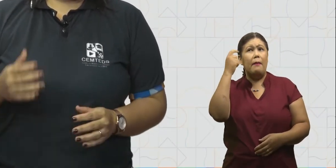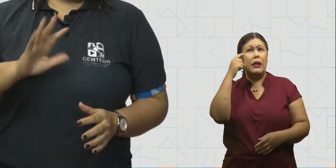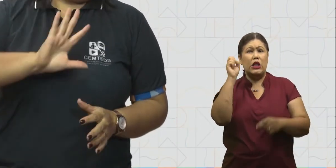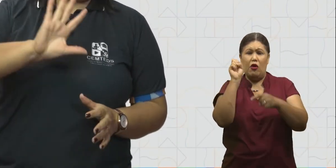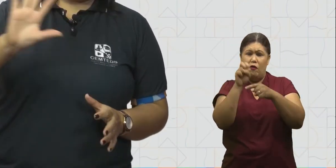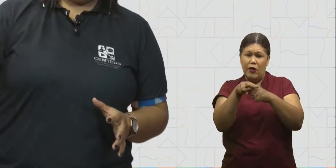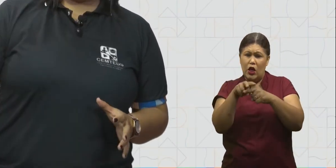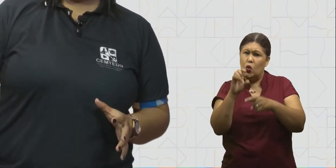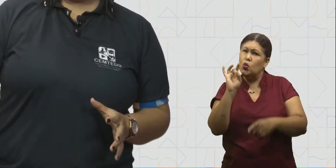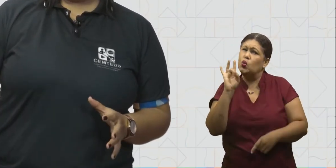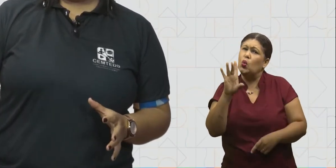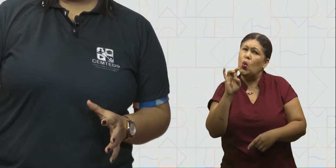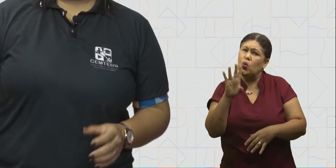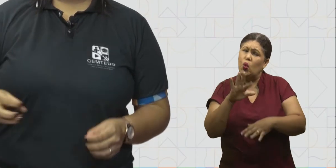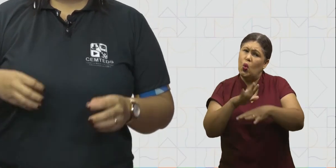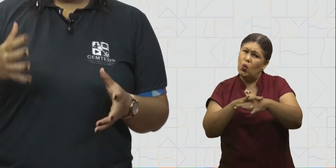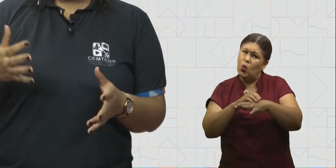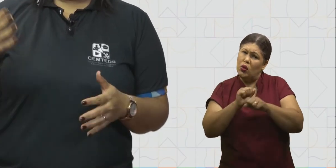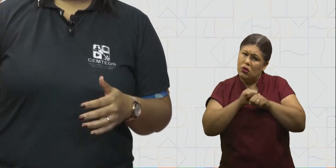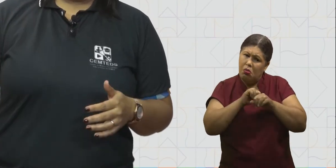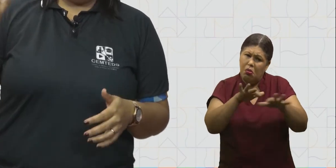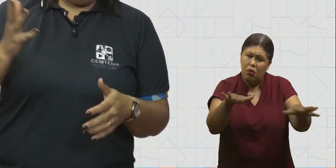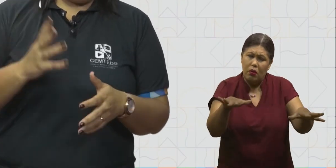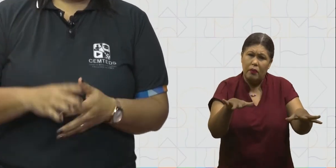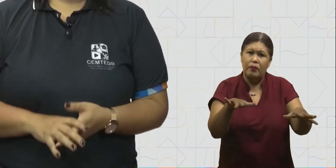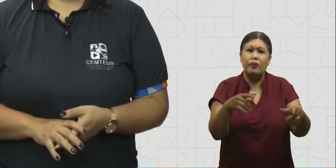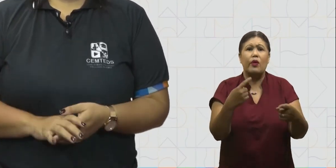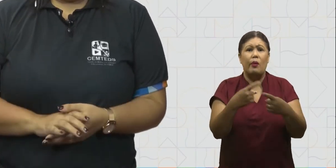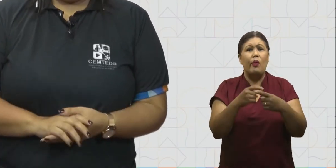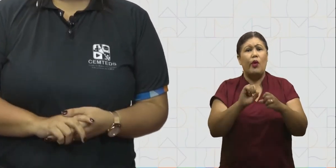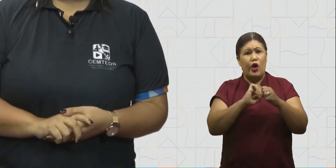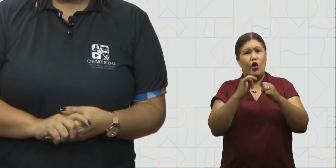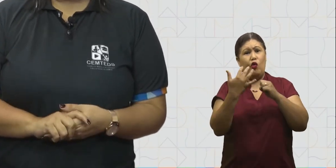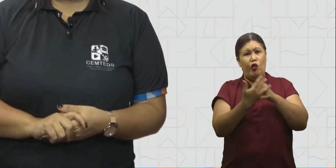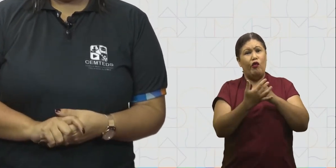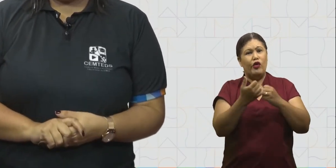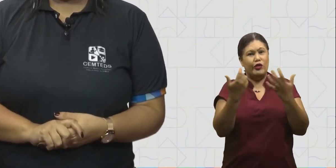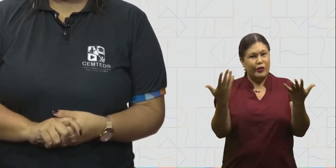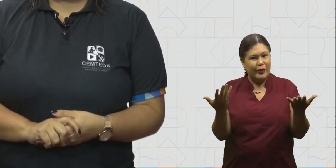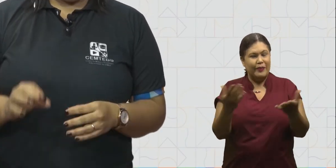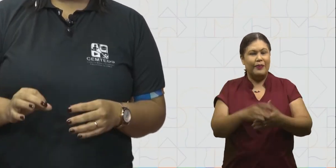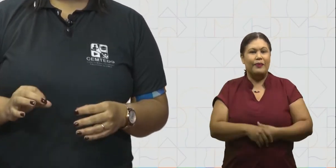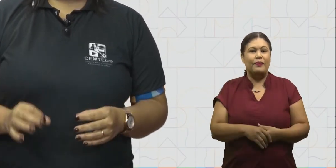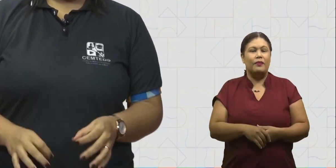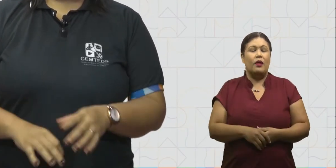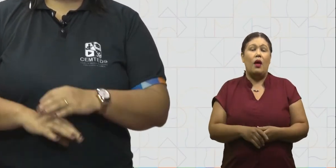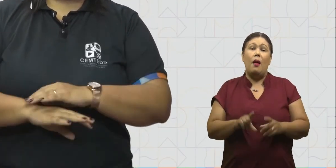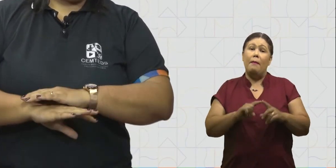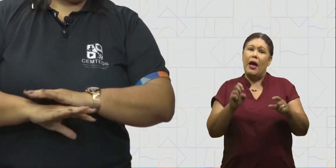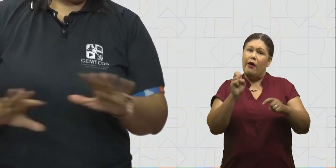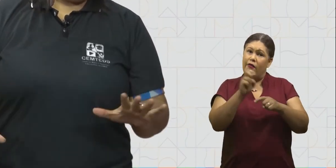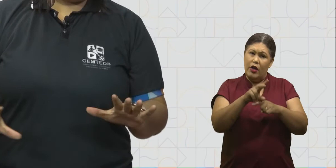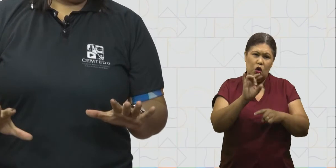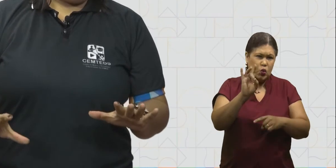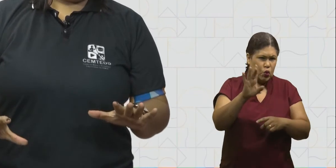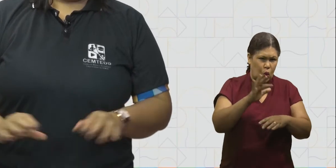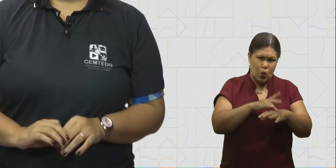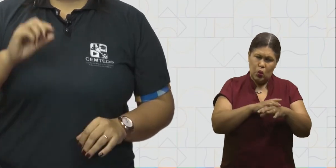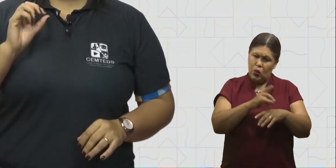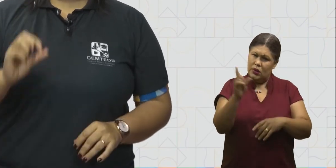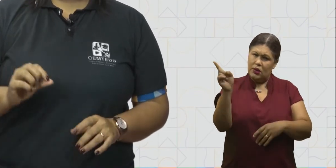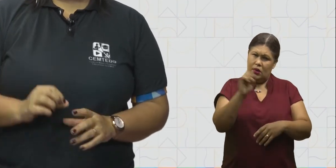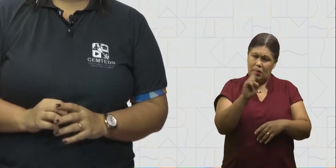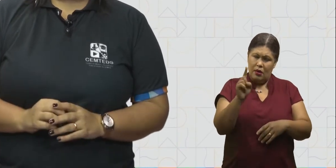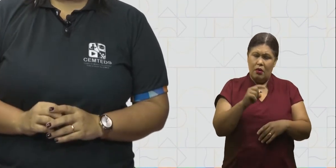existem apenas para causar doenças. Isso principalmente após a pandemia de Covid-19. Esta ideia está